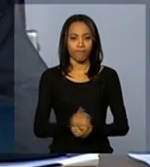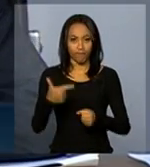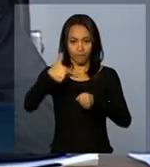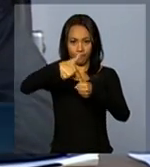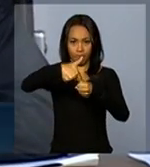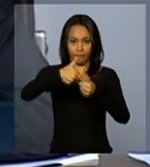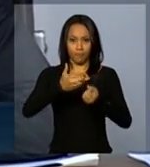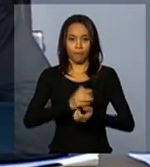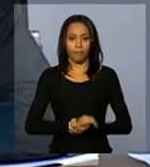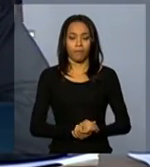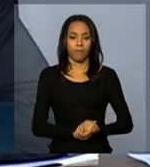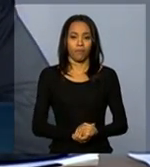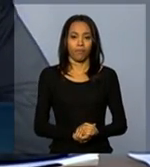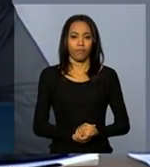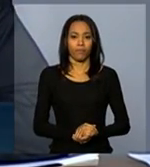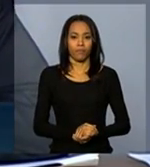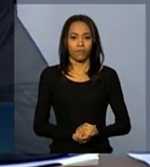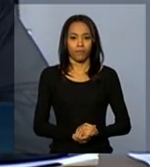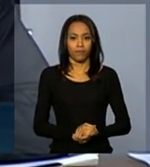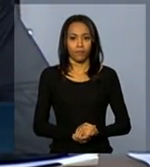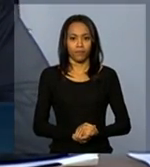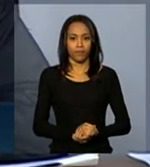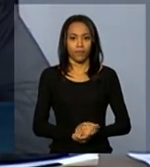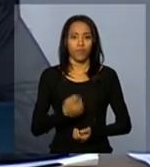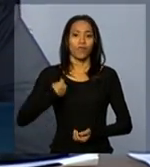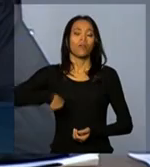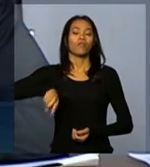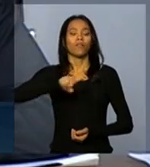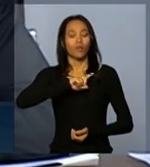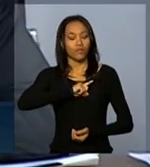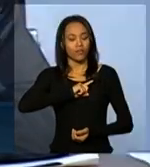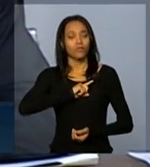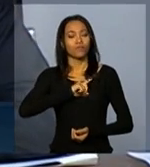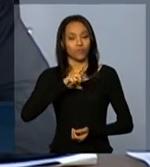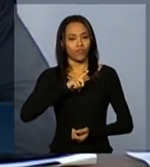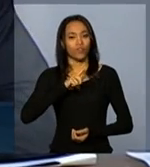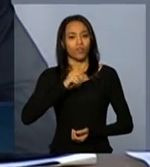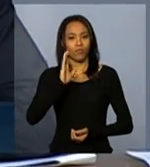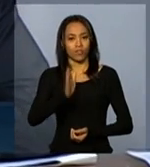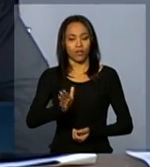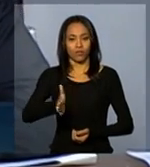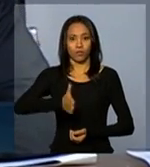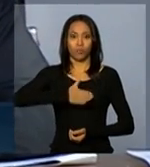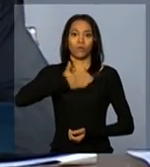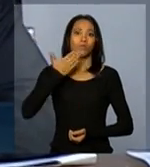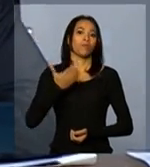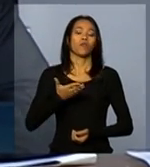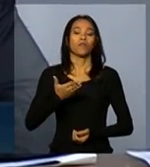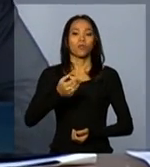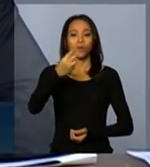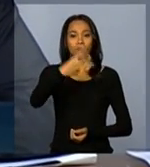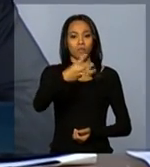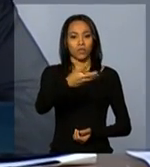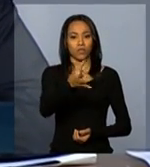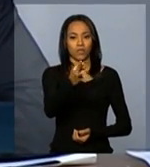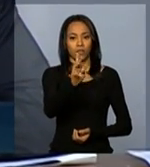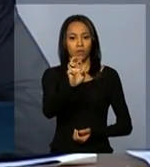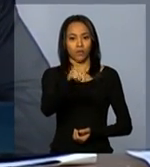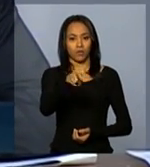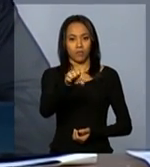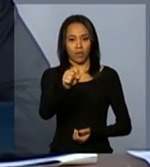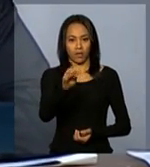Bom, nós tivemos alguma surpresa com o quarto trimestre, embora o ano todo nós trabalhamos